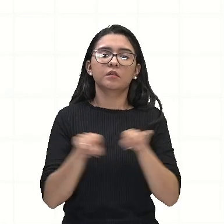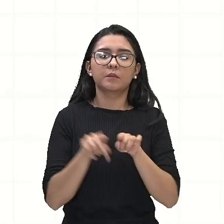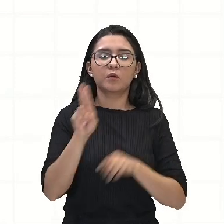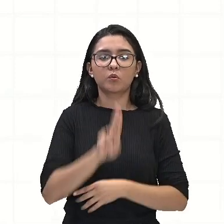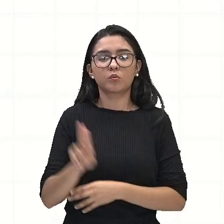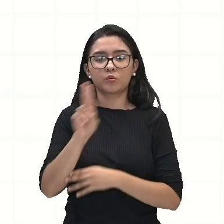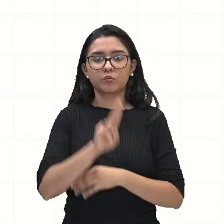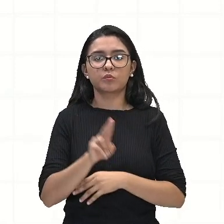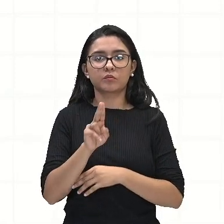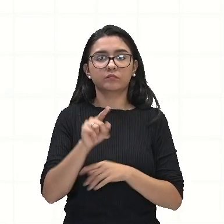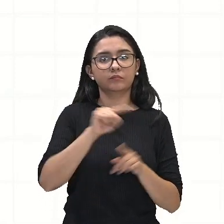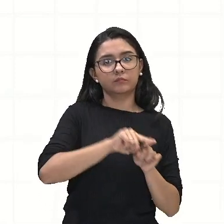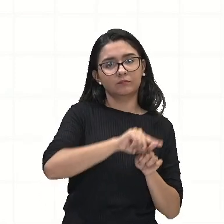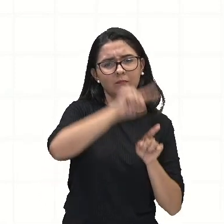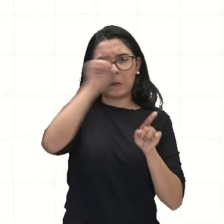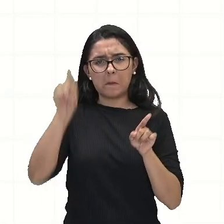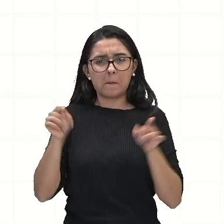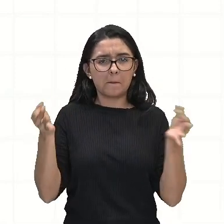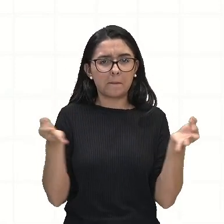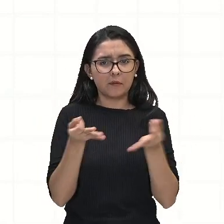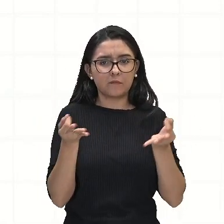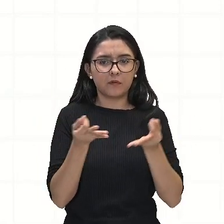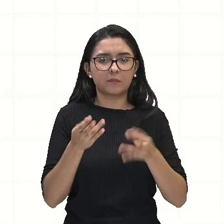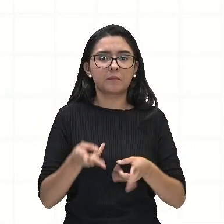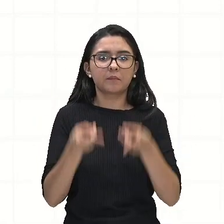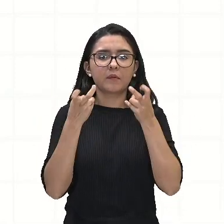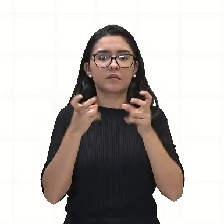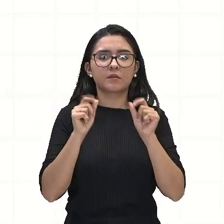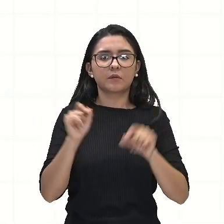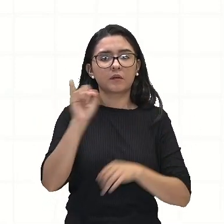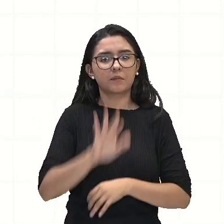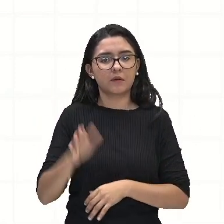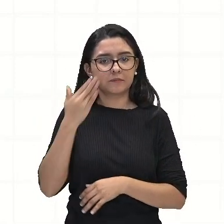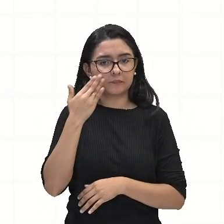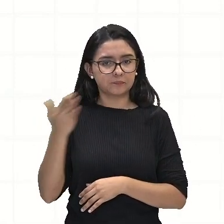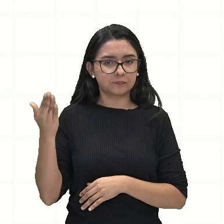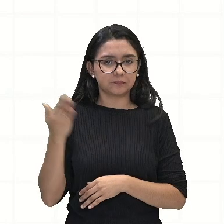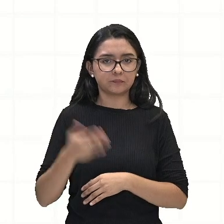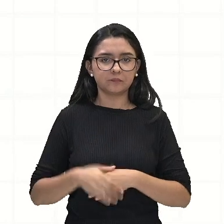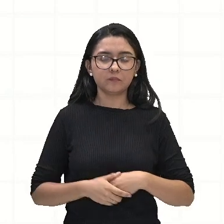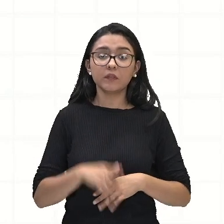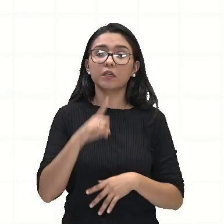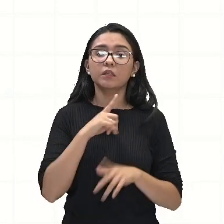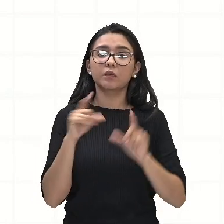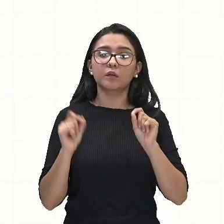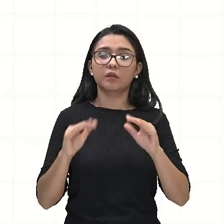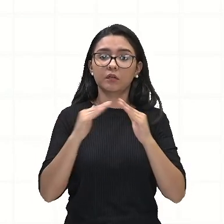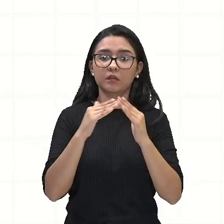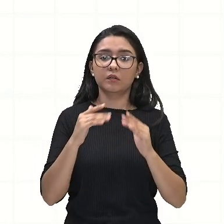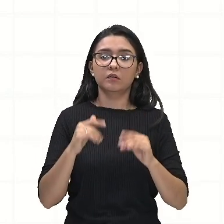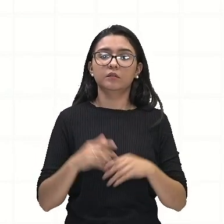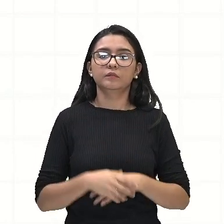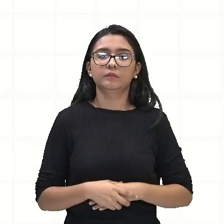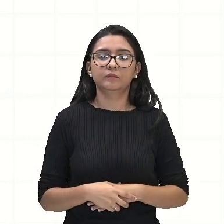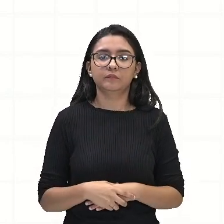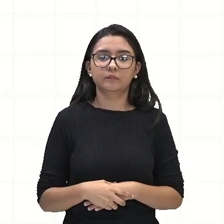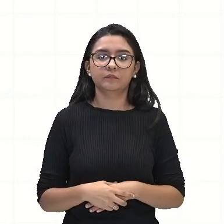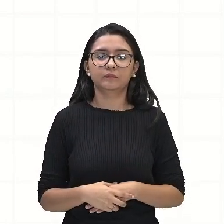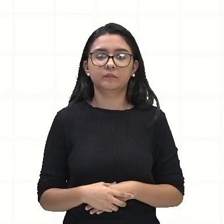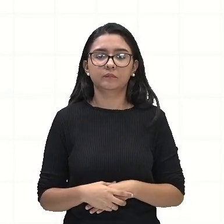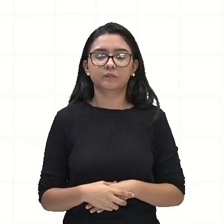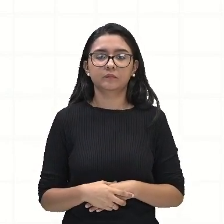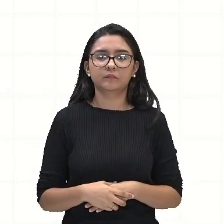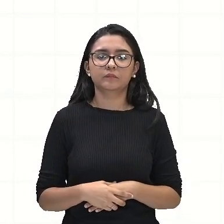de arcos de voltas perfeitas. Observem aqui na imagem que nós temos aqui as abóbodas, né?